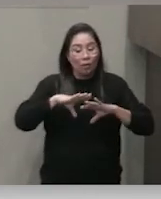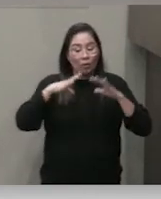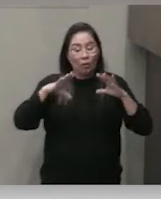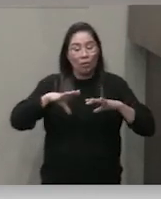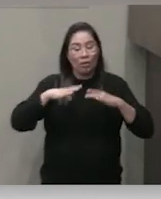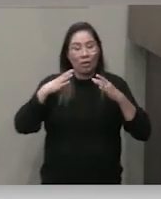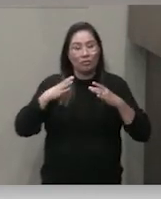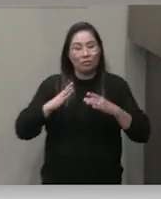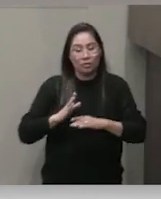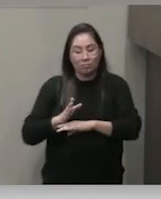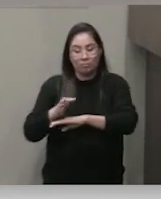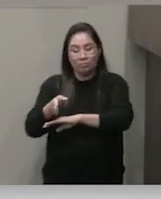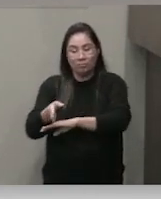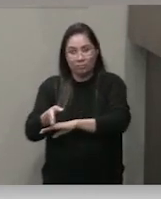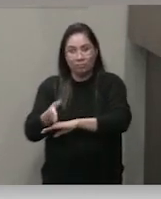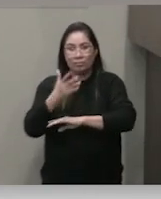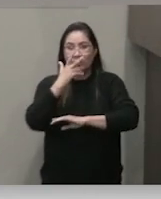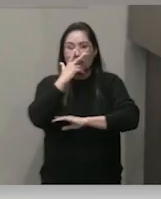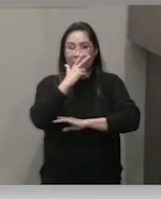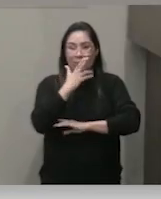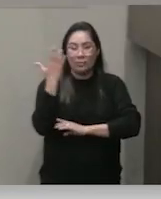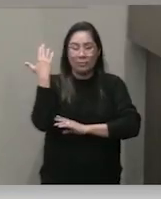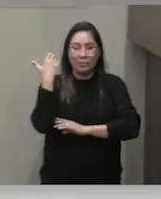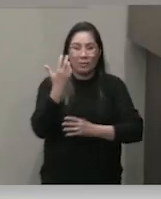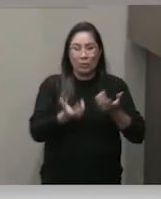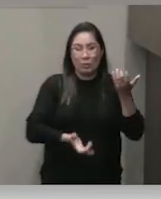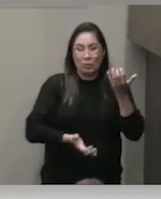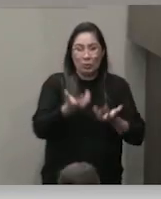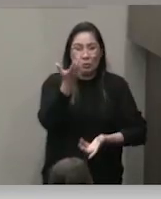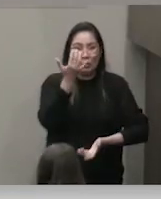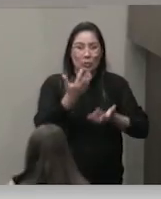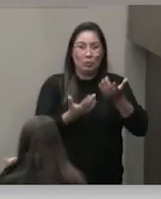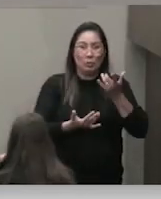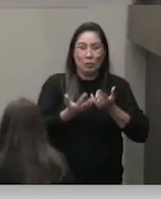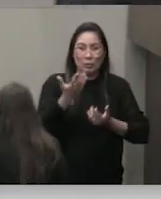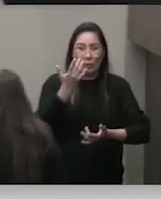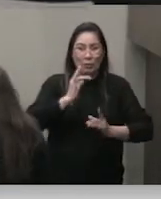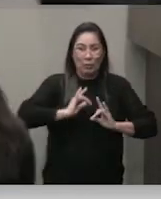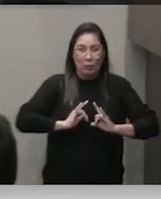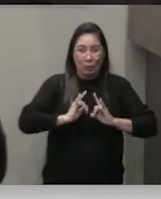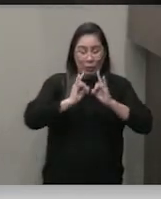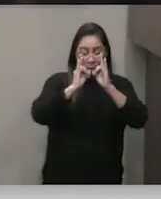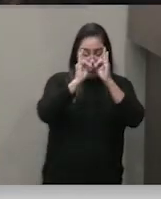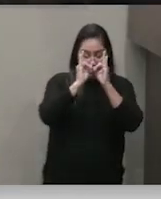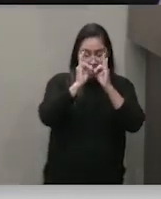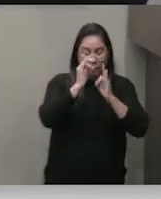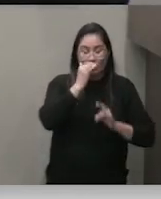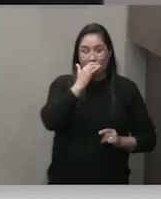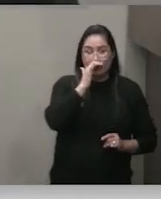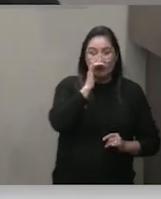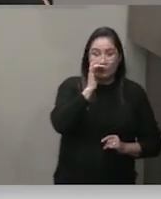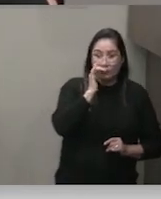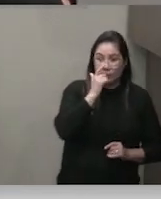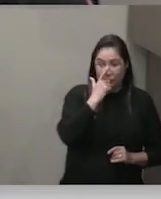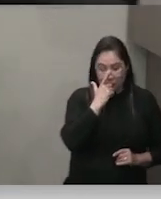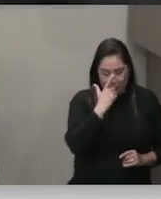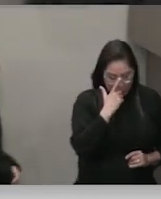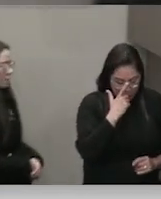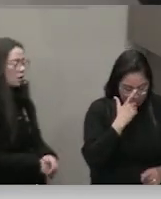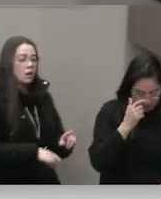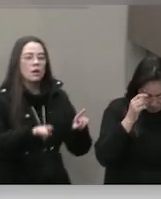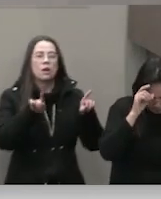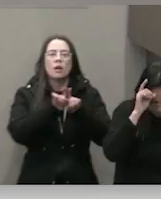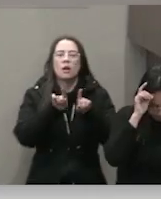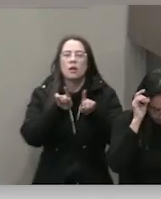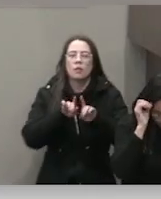botar os pés lá, como foi recentemente o incêndio aqui atrás na Capitão Araújo. Esses homens estão lá, estão